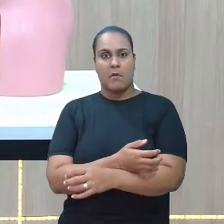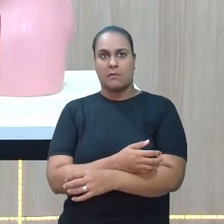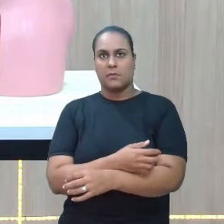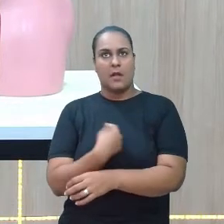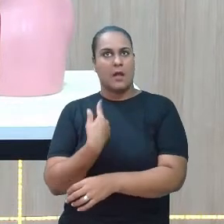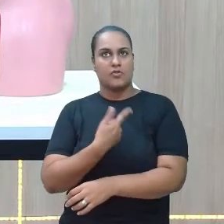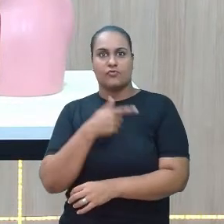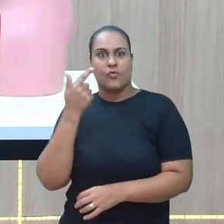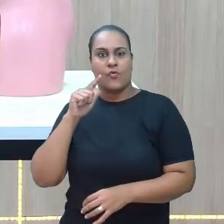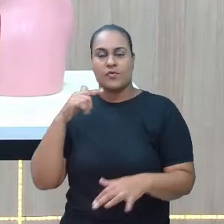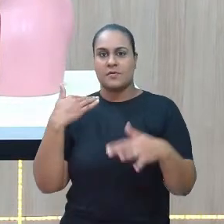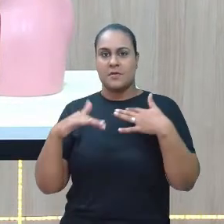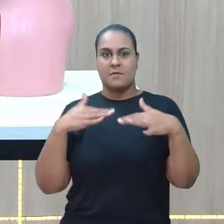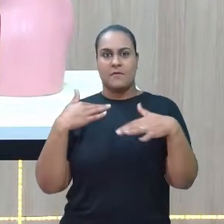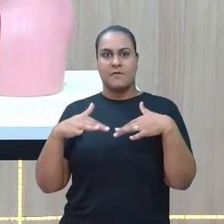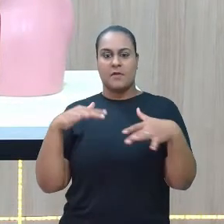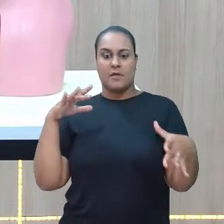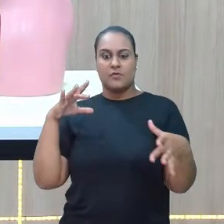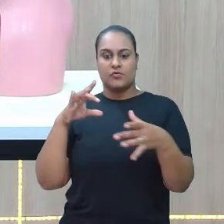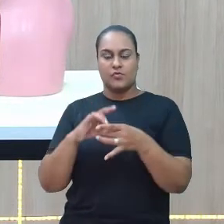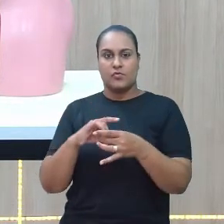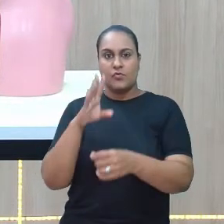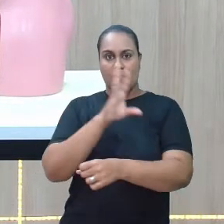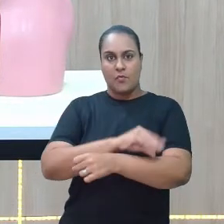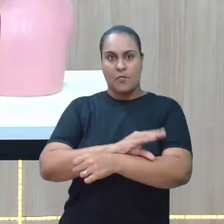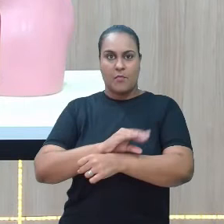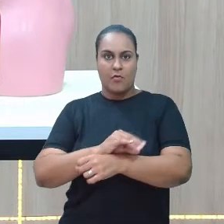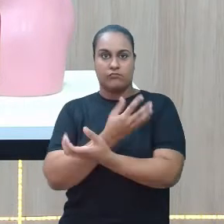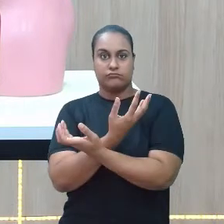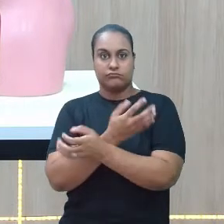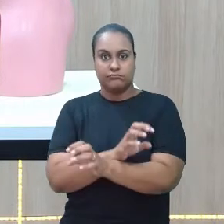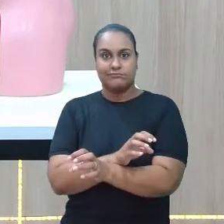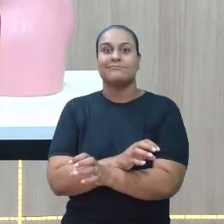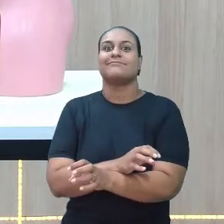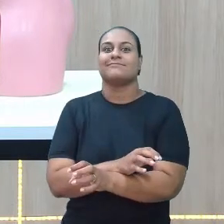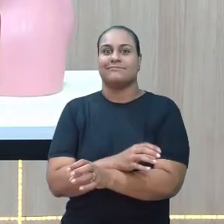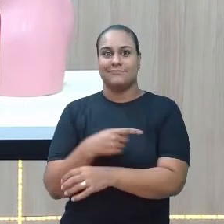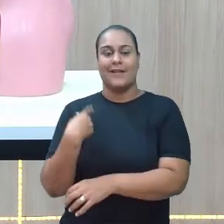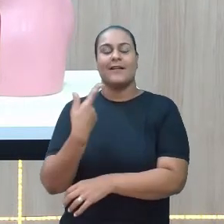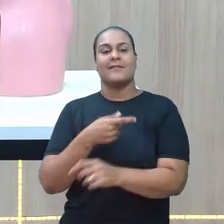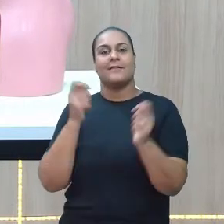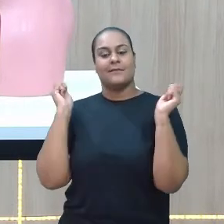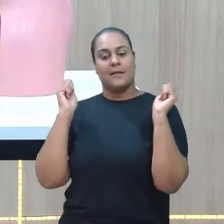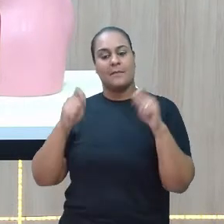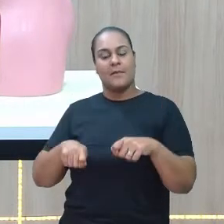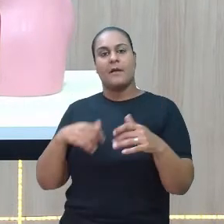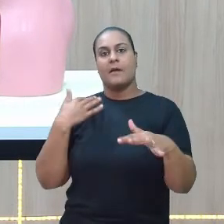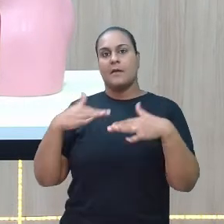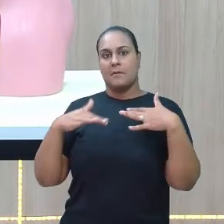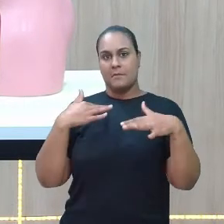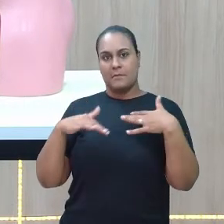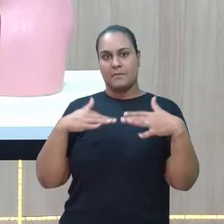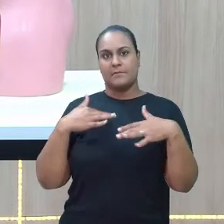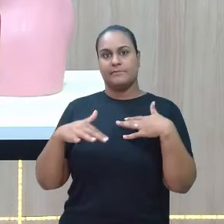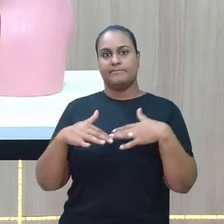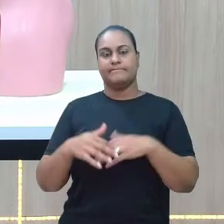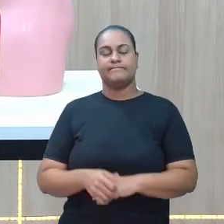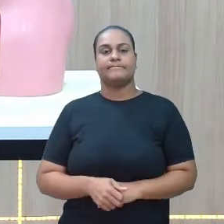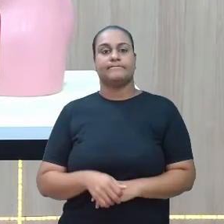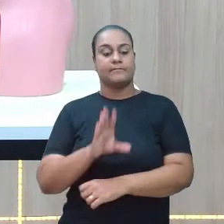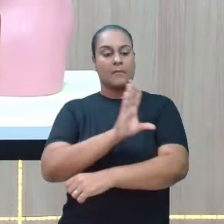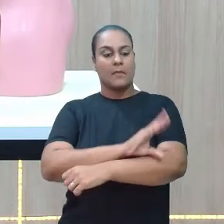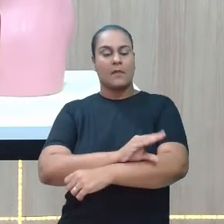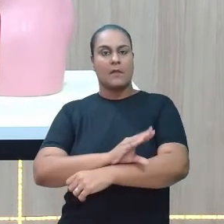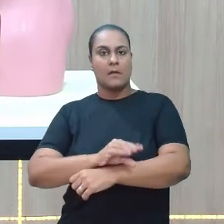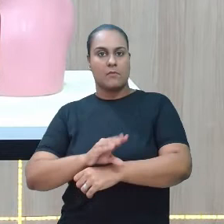movimentar. Então, quando junta o muscular e o esquelético, nós realizamos esse movimento. O